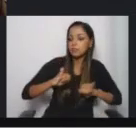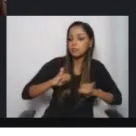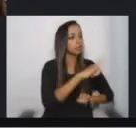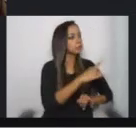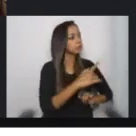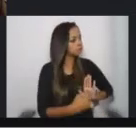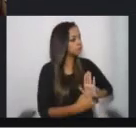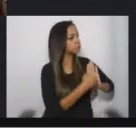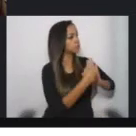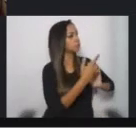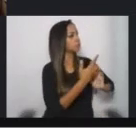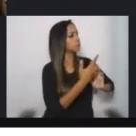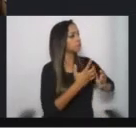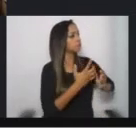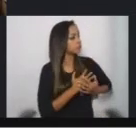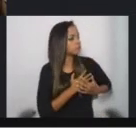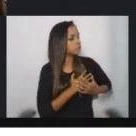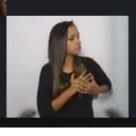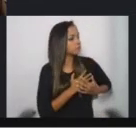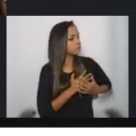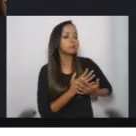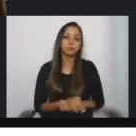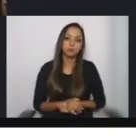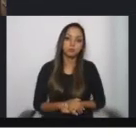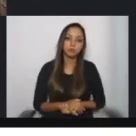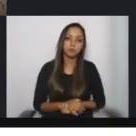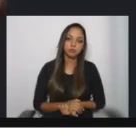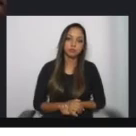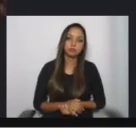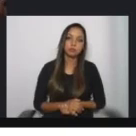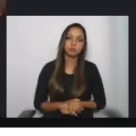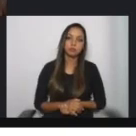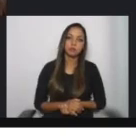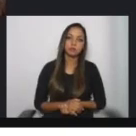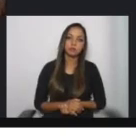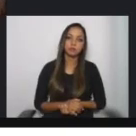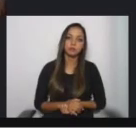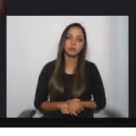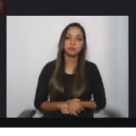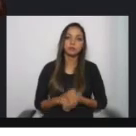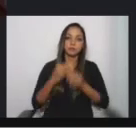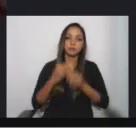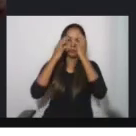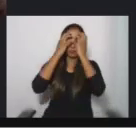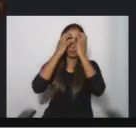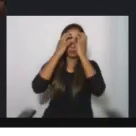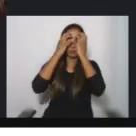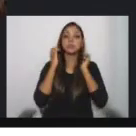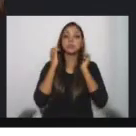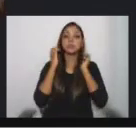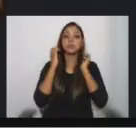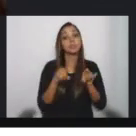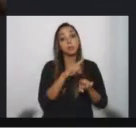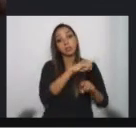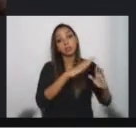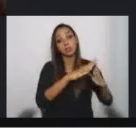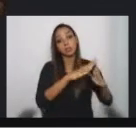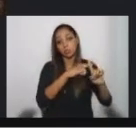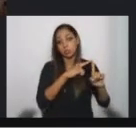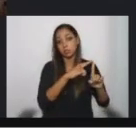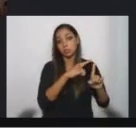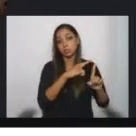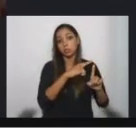uma atividade que praticamente cumpre à risca todos os protocolos de segurança, distanciamento, todo mundo de máscara, álcool